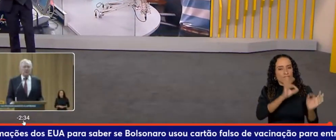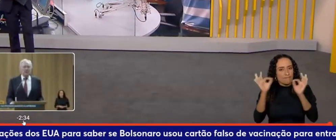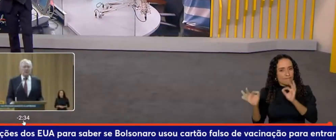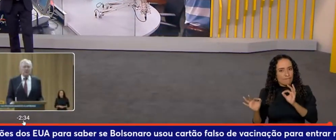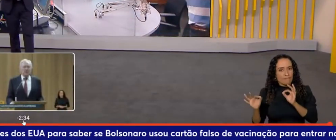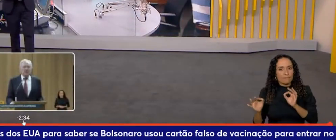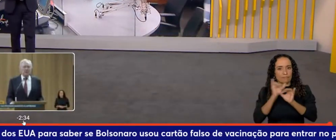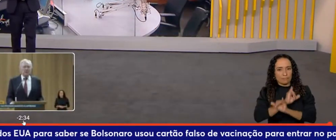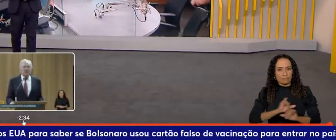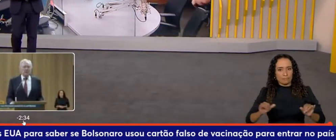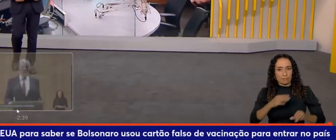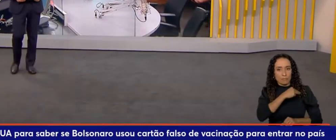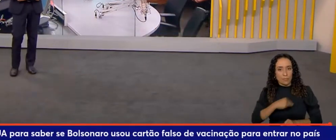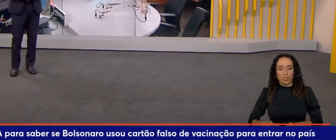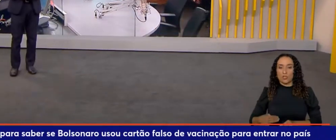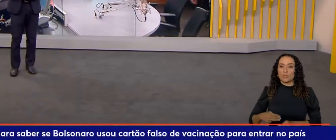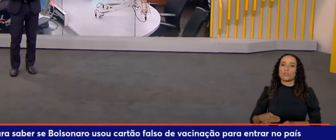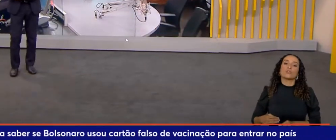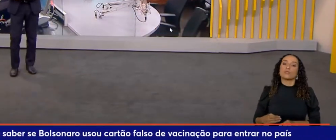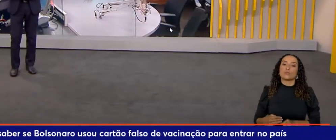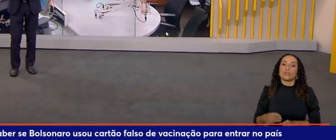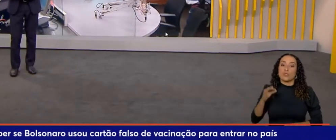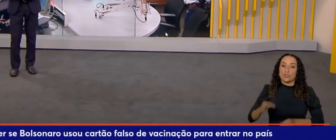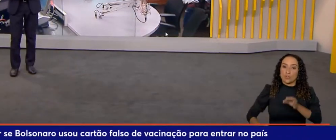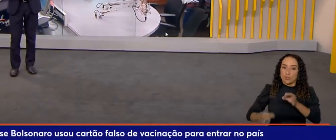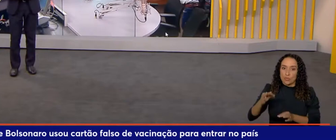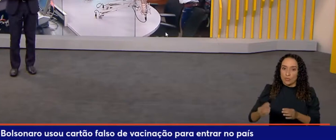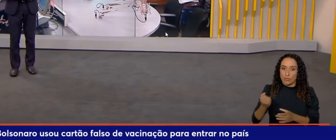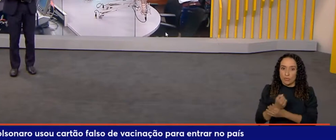pronunciamento do Ministro da Justiça e